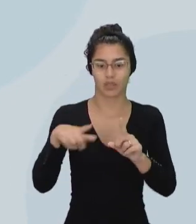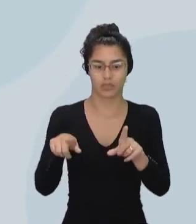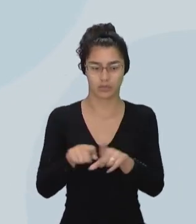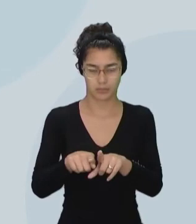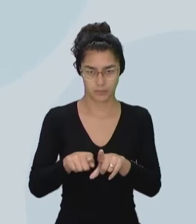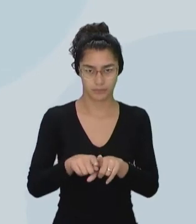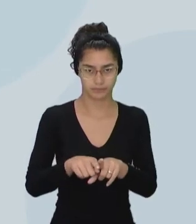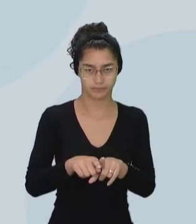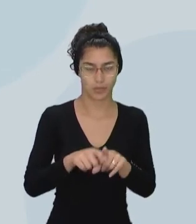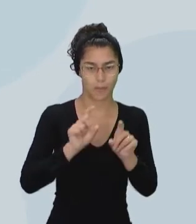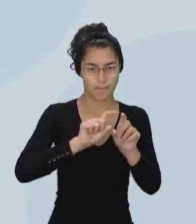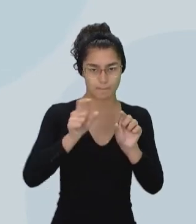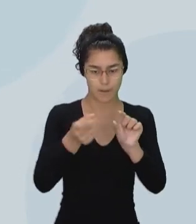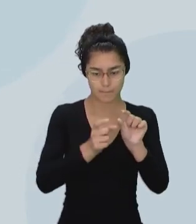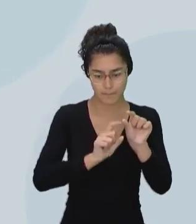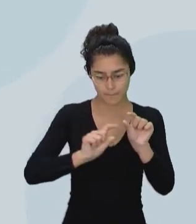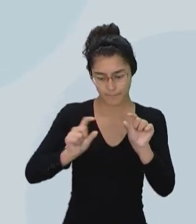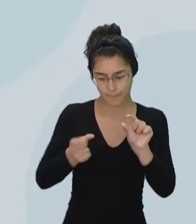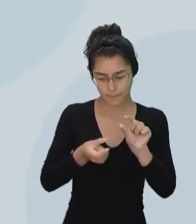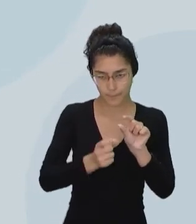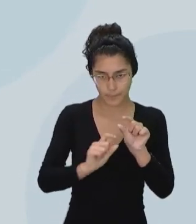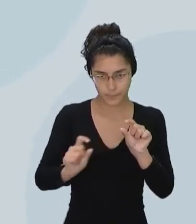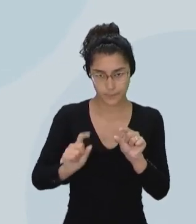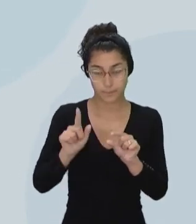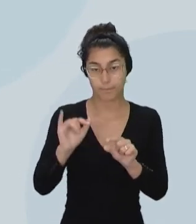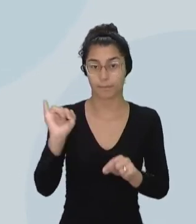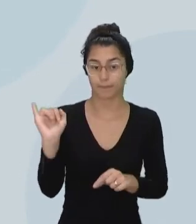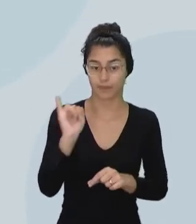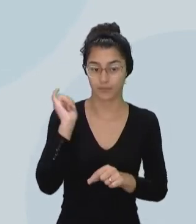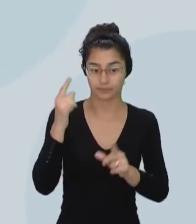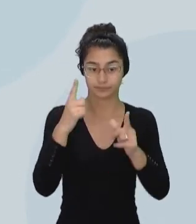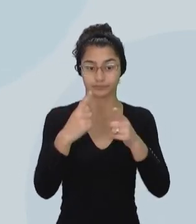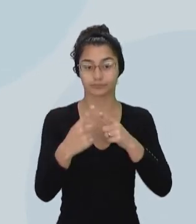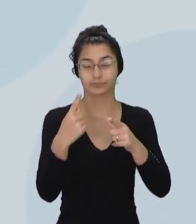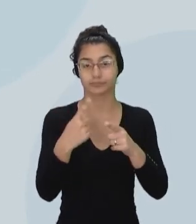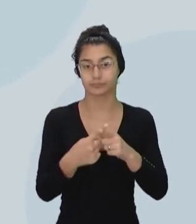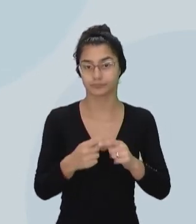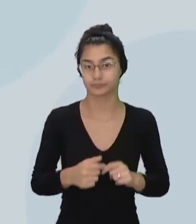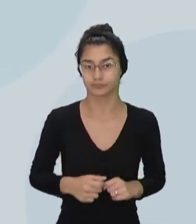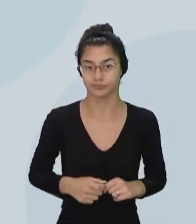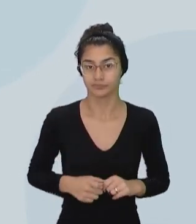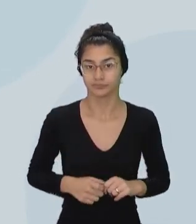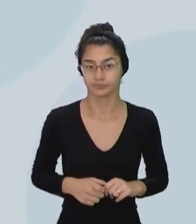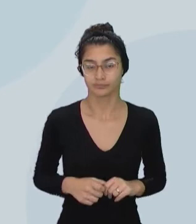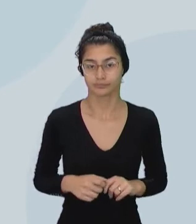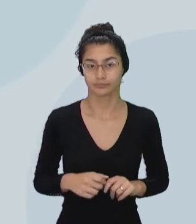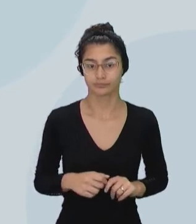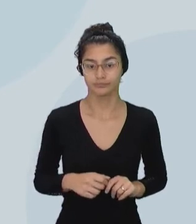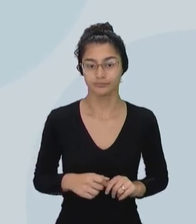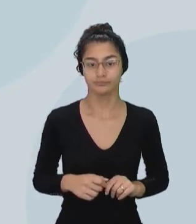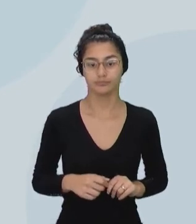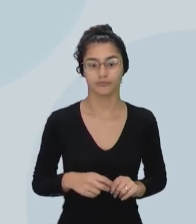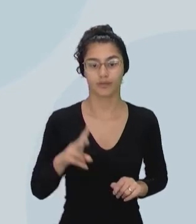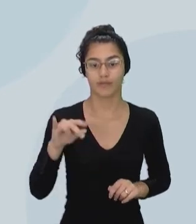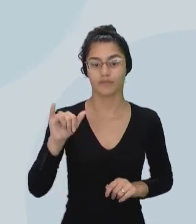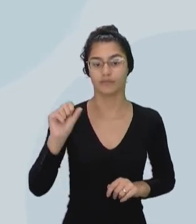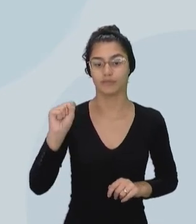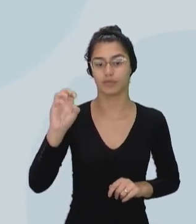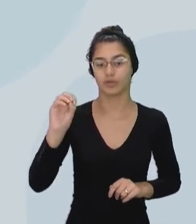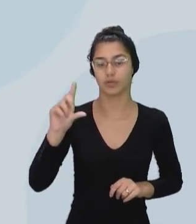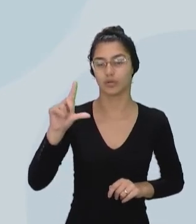vilosidades intestinais. Isso é importante justamente porque as vilosidades